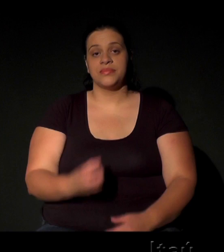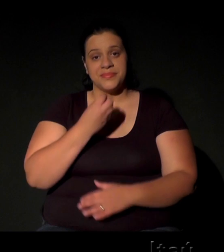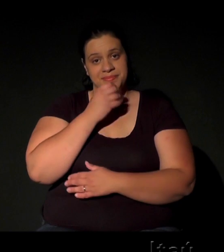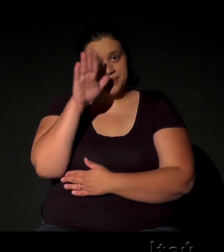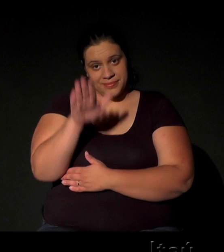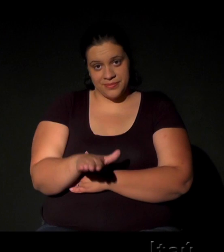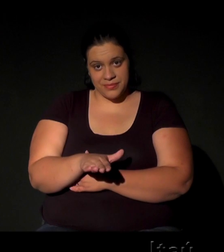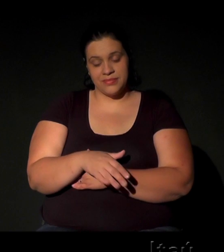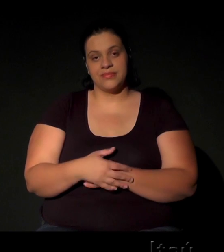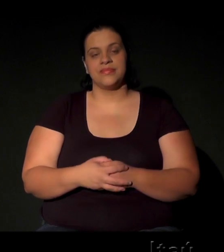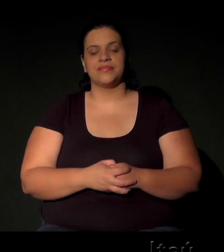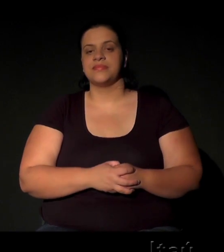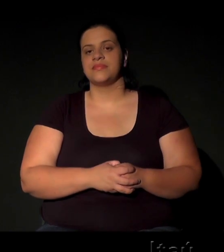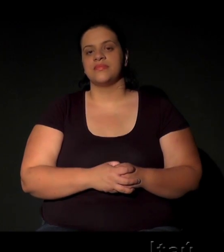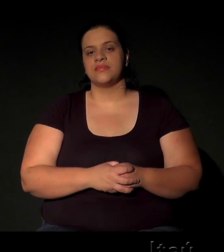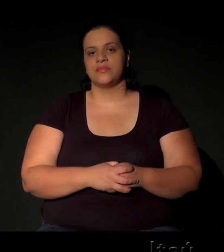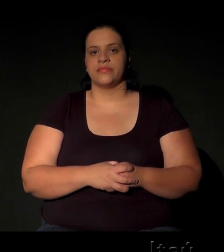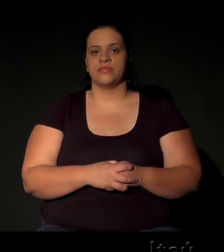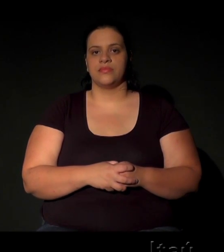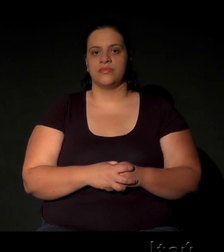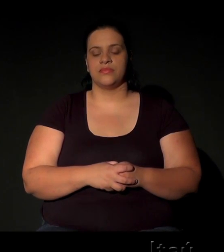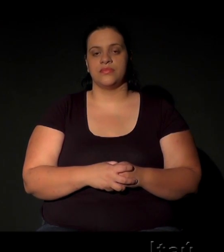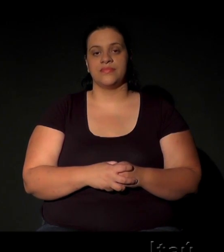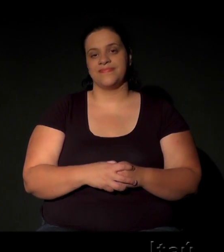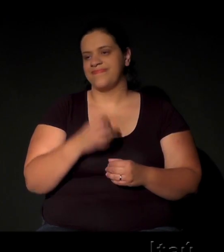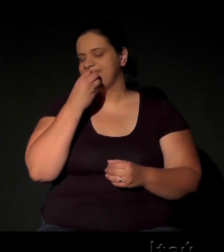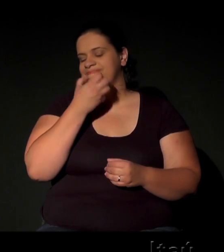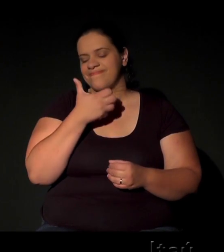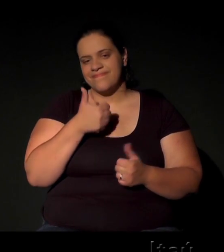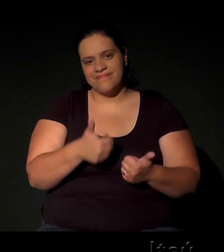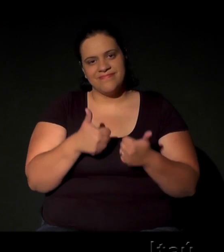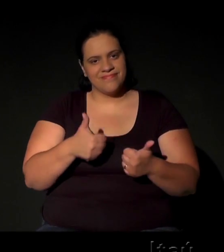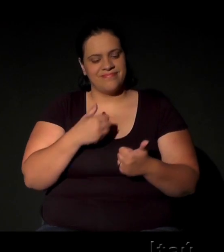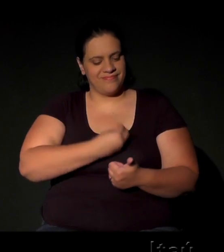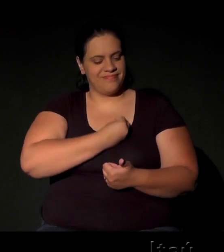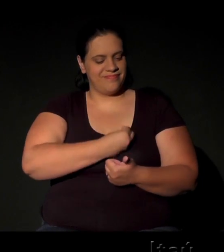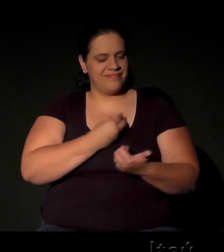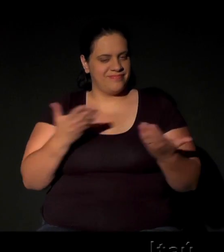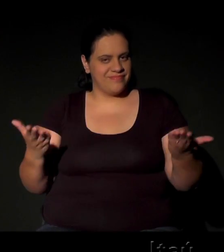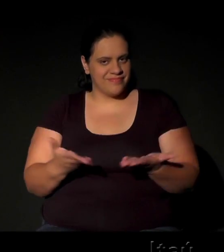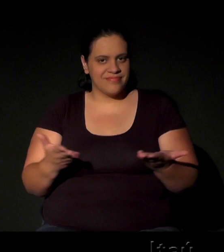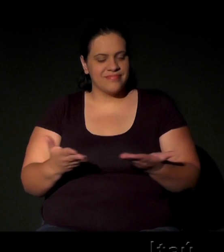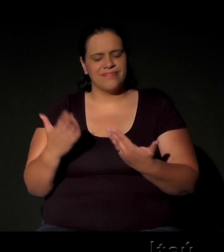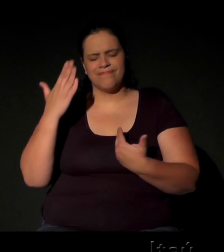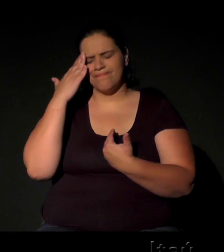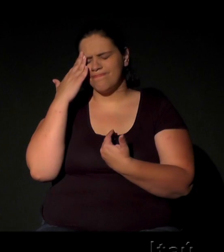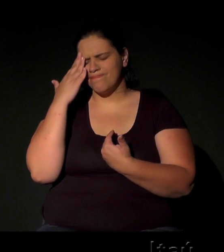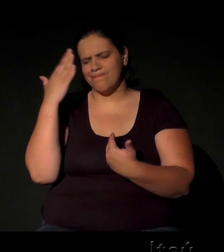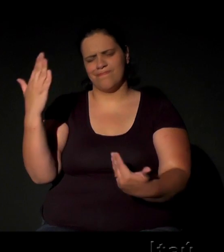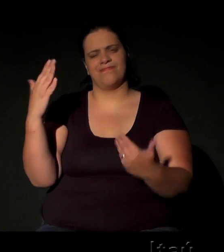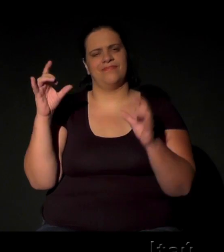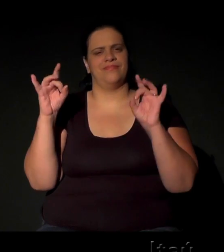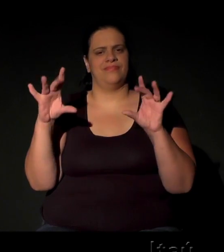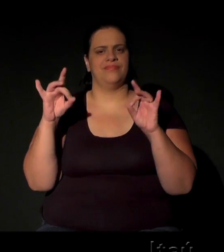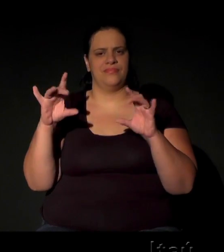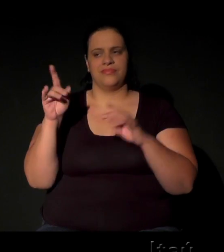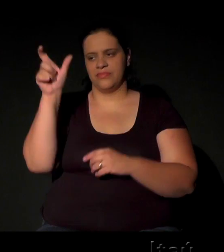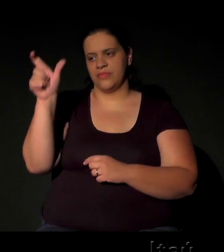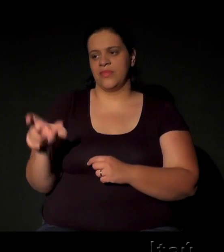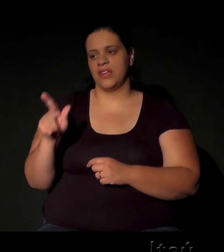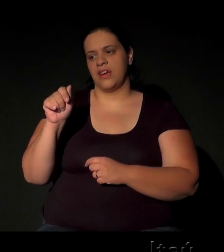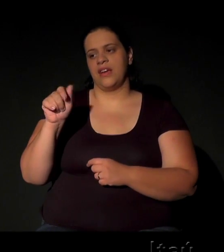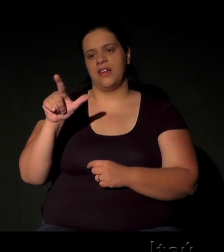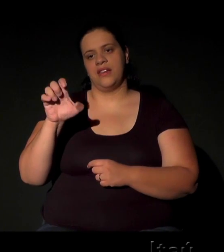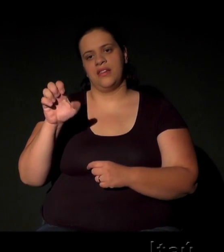Boa tarde muito bom est aqui com vocês um agradecimento especial a galeana